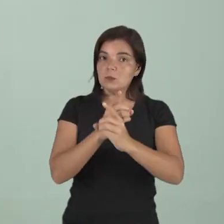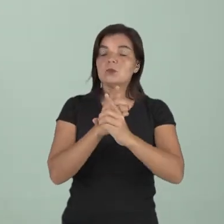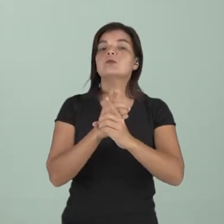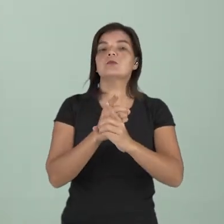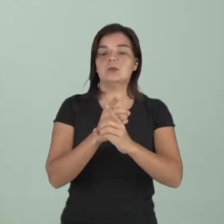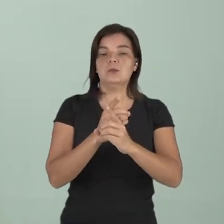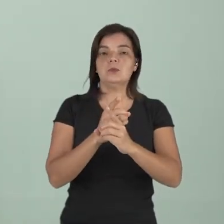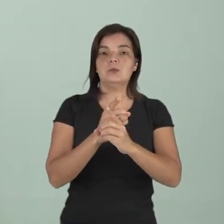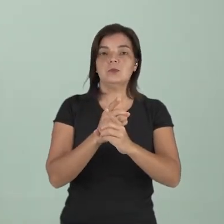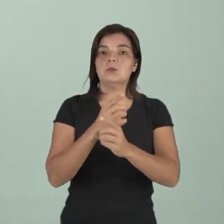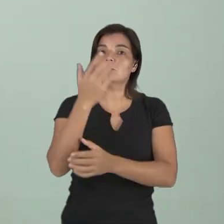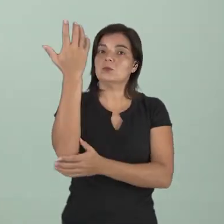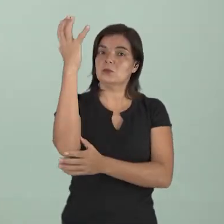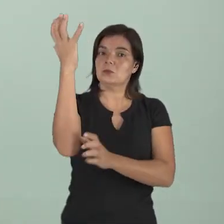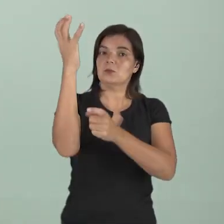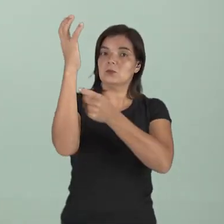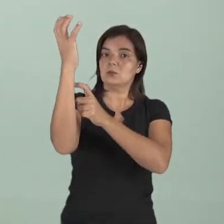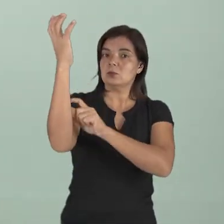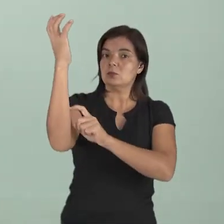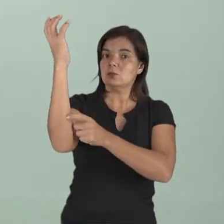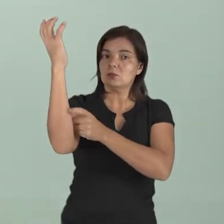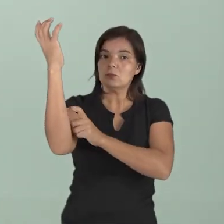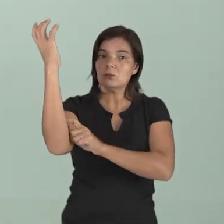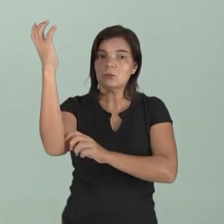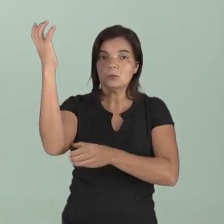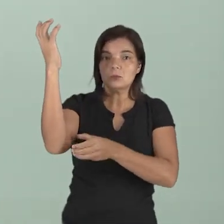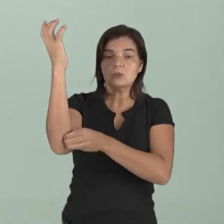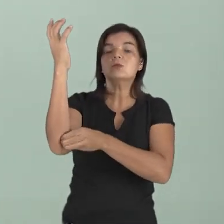descobrimento do látex da borracha,